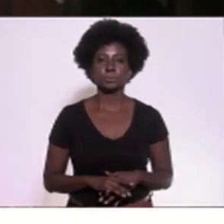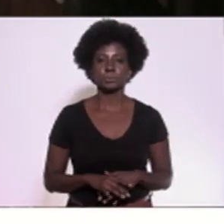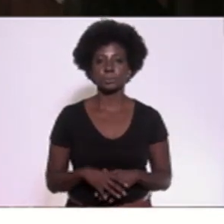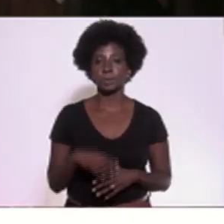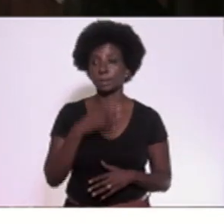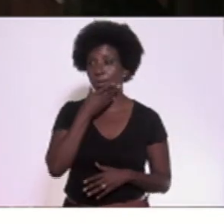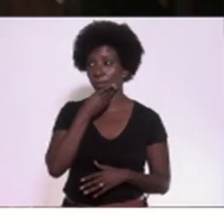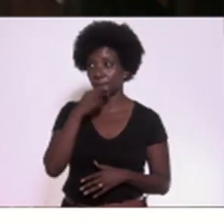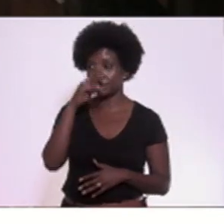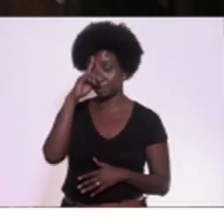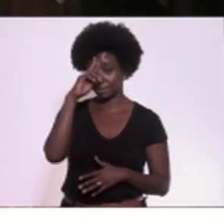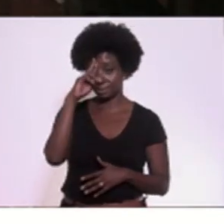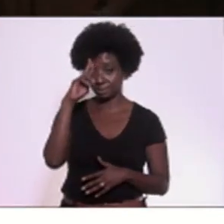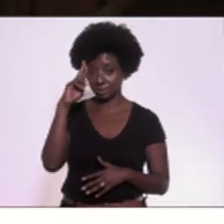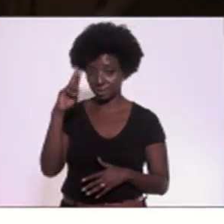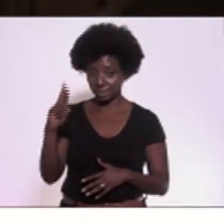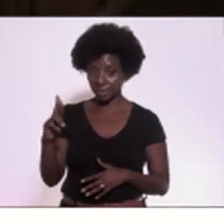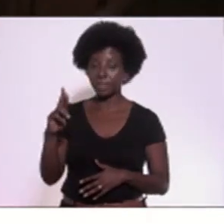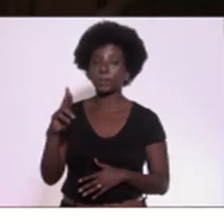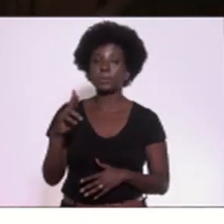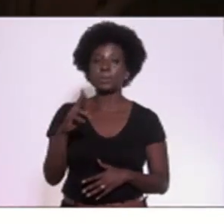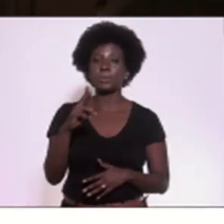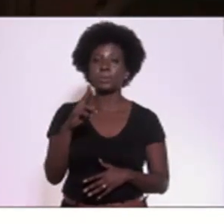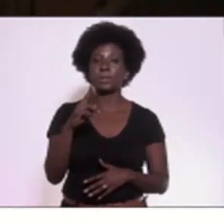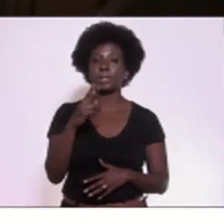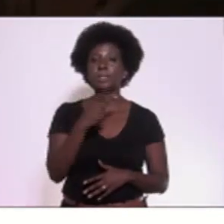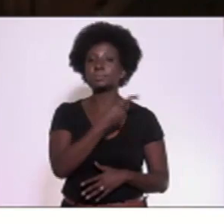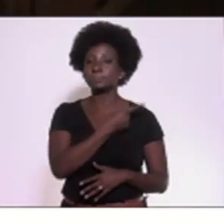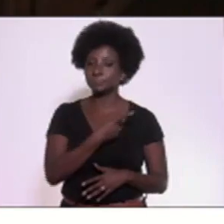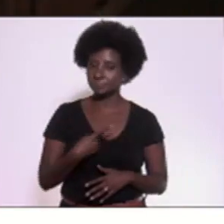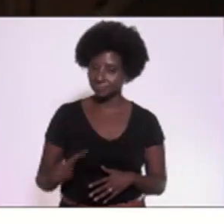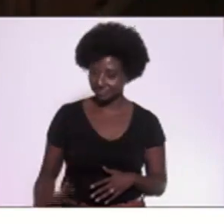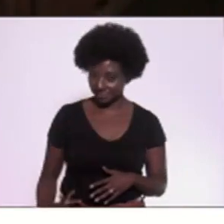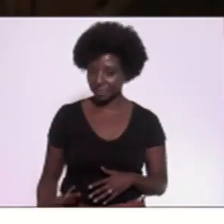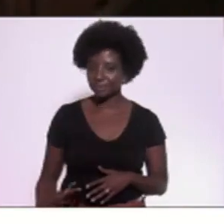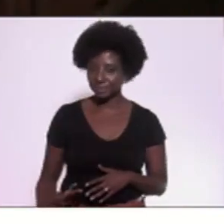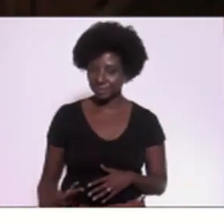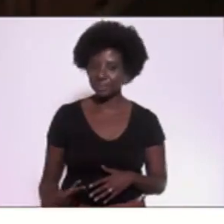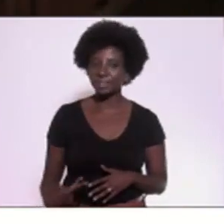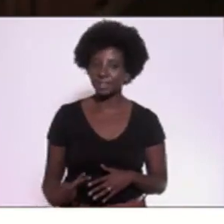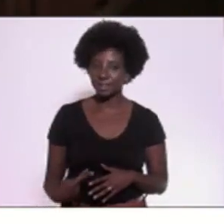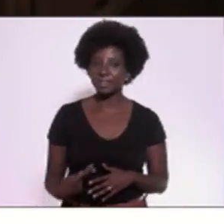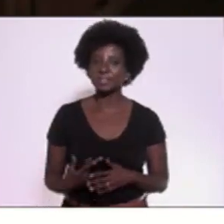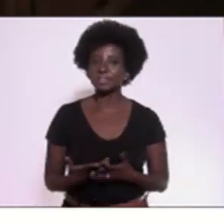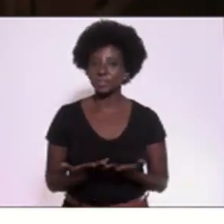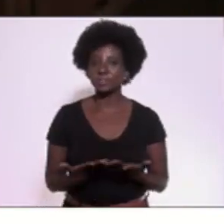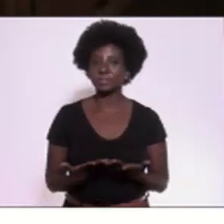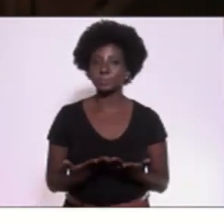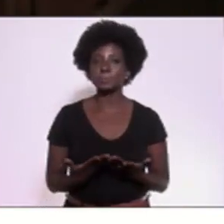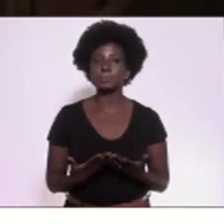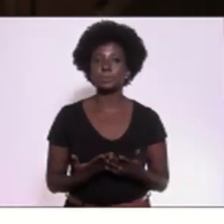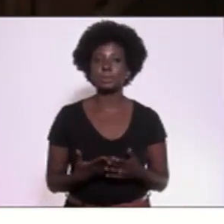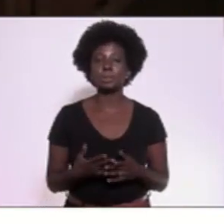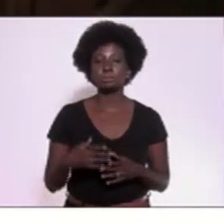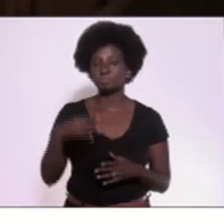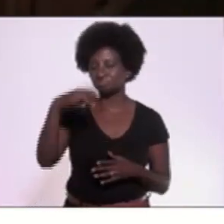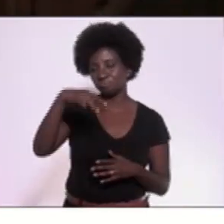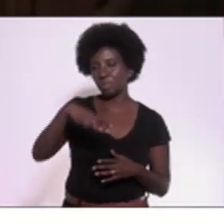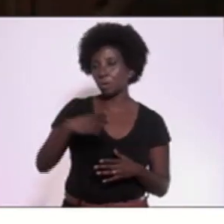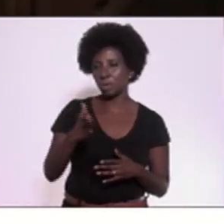Senhora presidenta, Mônica Francisco, que preside esta sessão de expediente